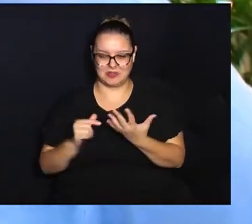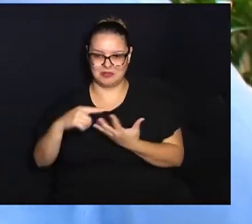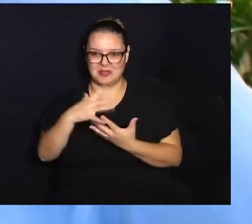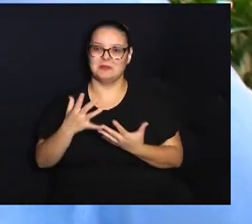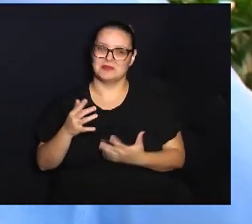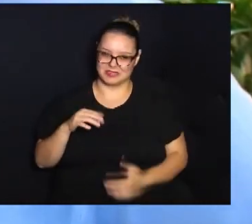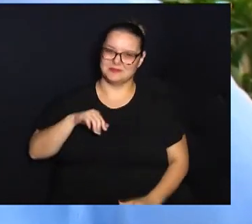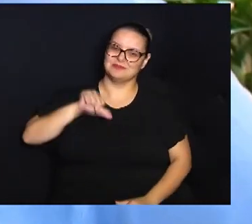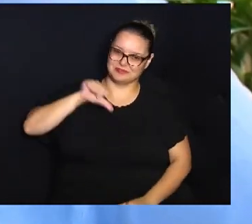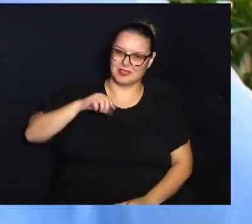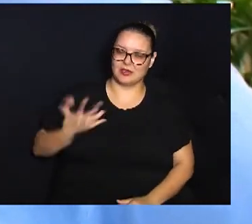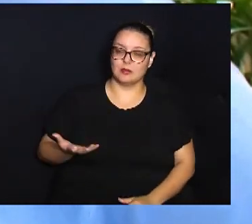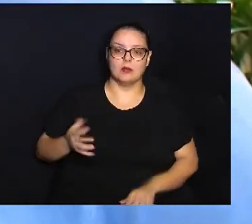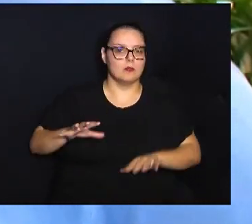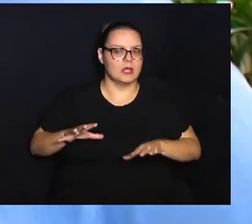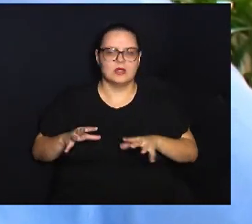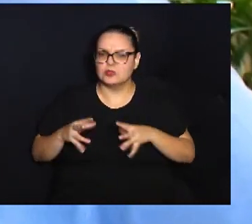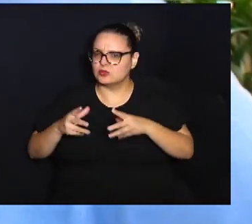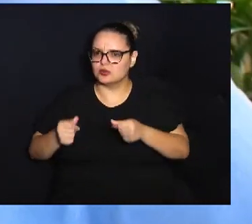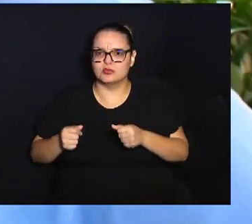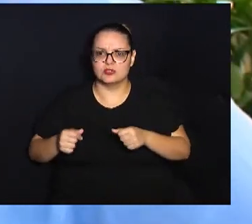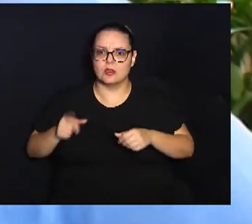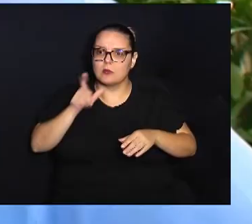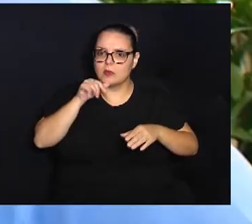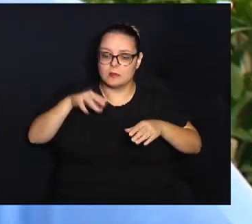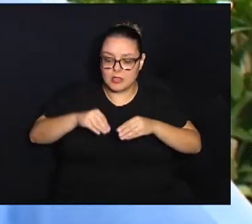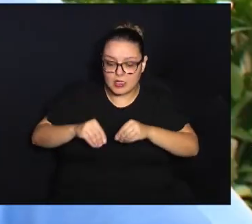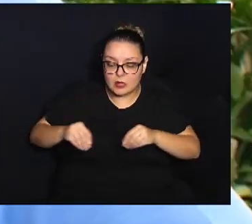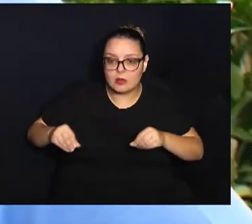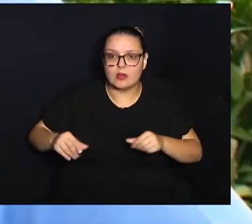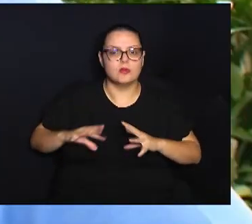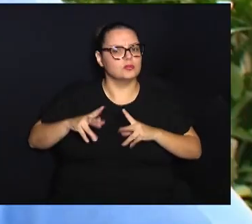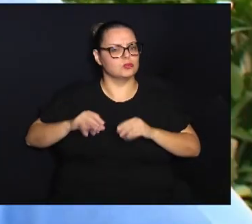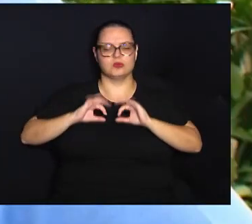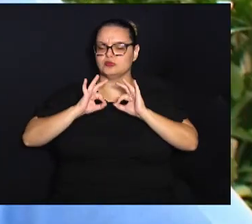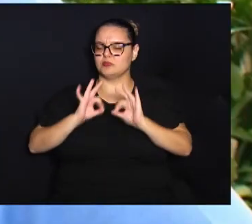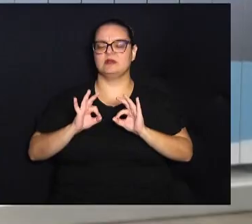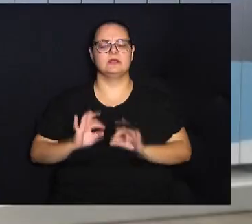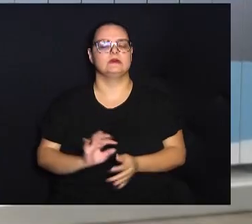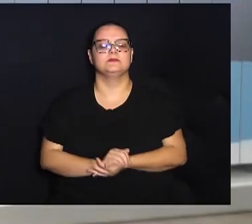estragar. Mas todos eles dão a continuidade perfeita todo ano.